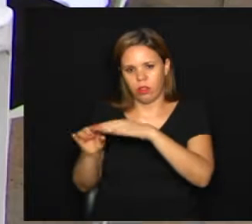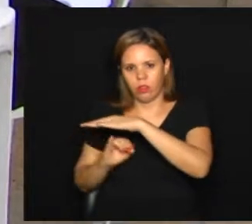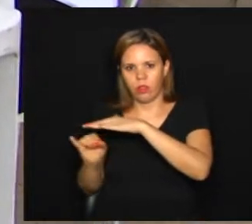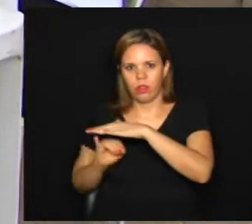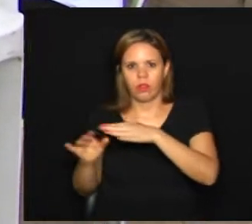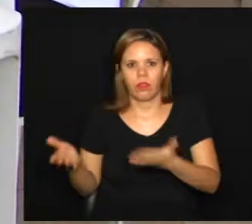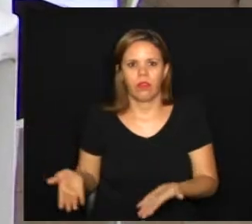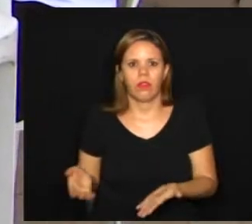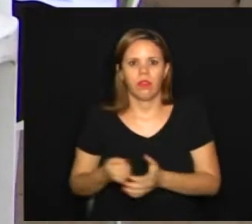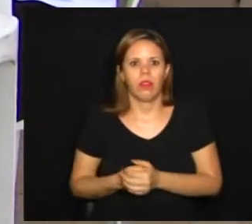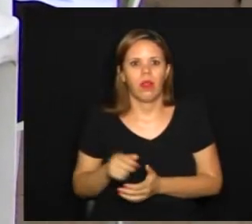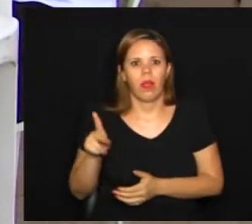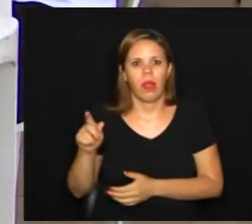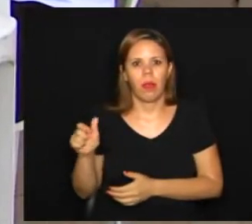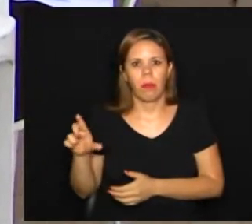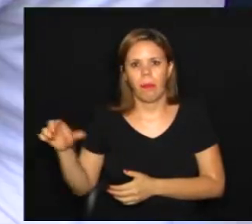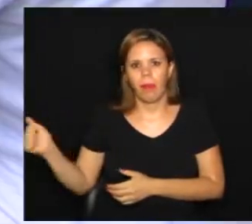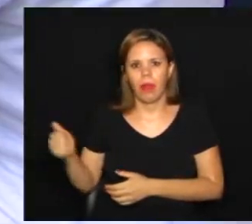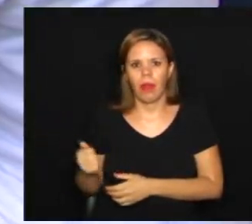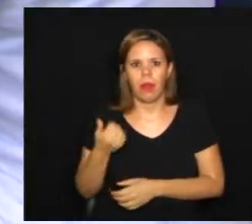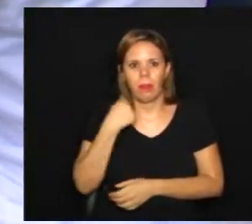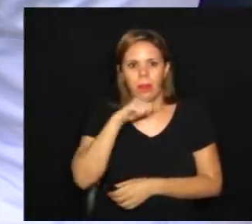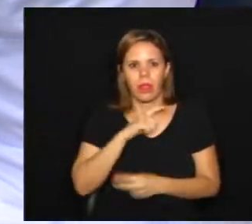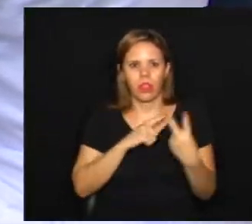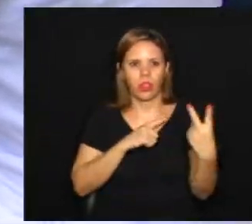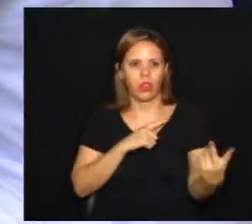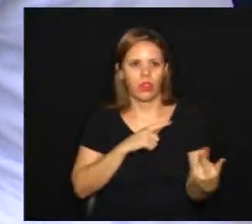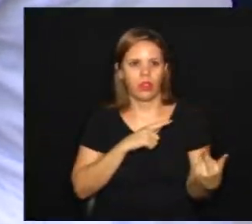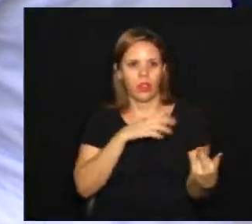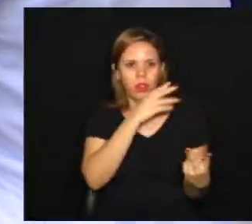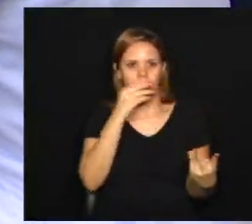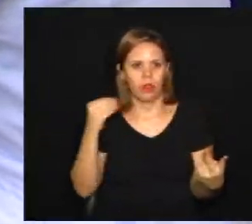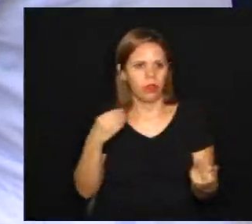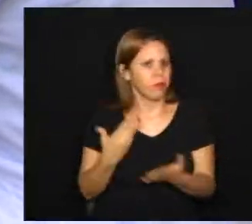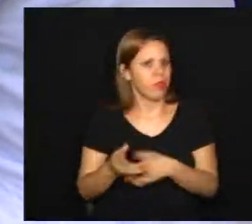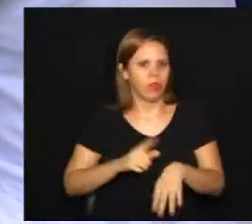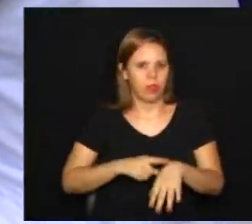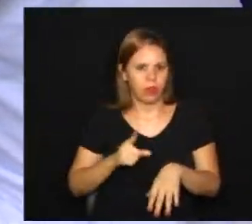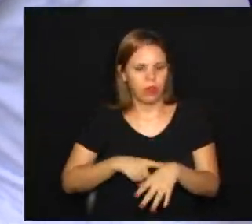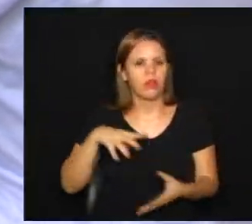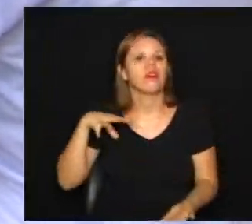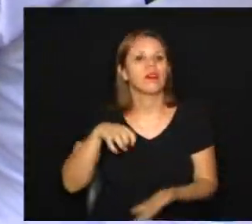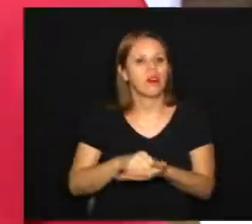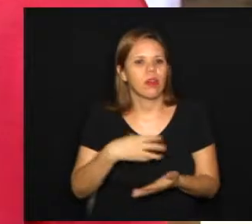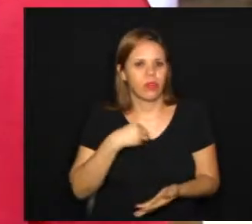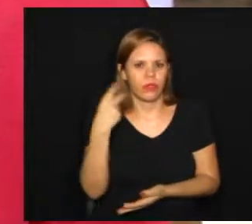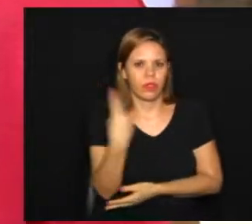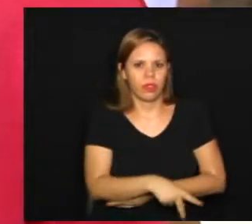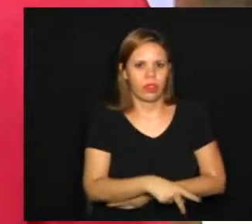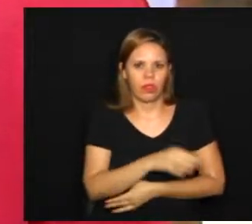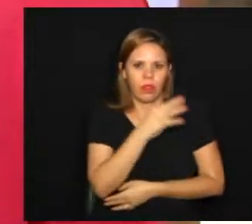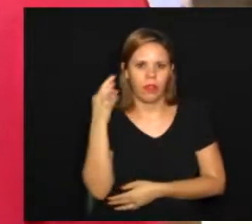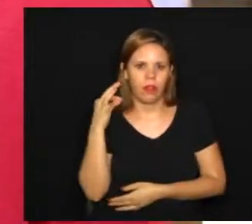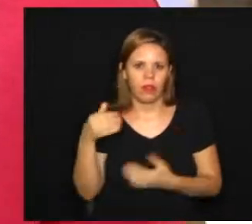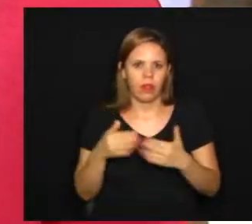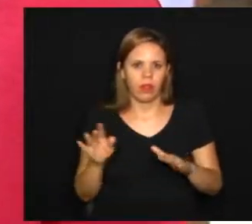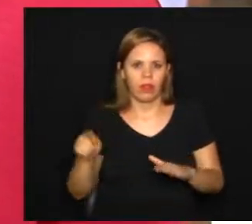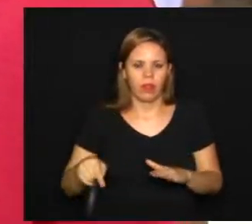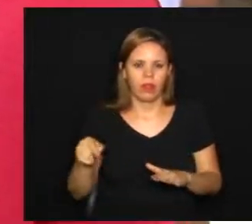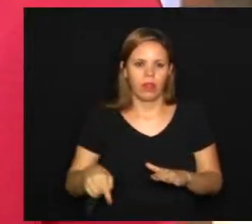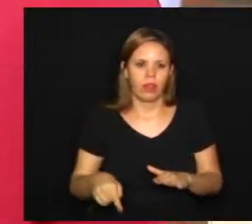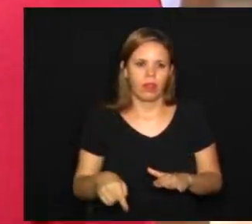né? A Paula, que é mãe de dois adolescentes, não perdeu tempo e já fez a inscrição dos filhos dela. Foi ótimo abrir essa